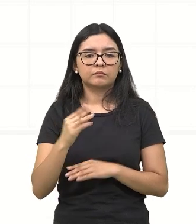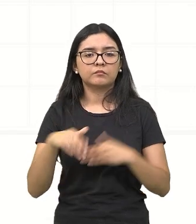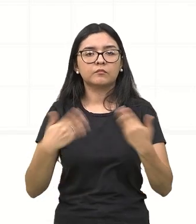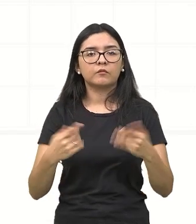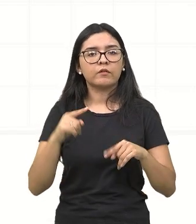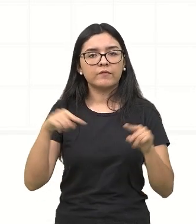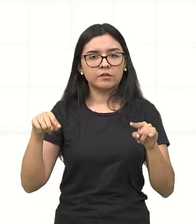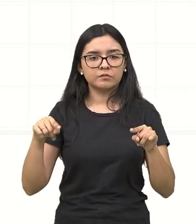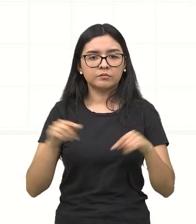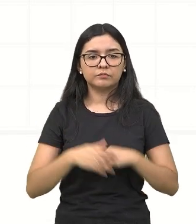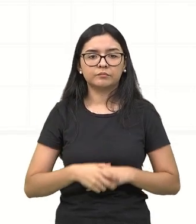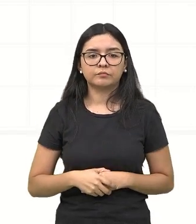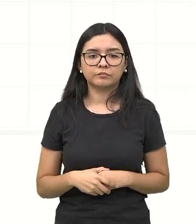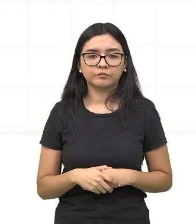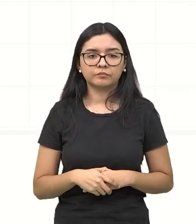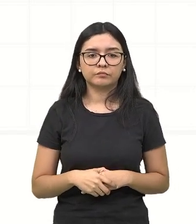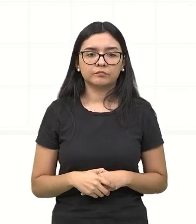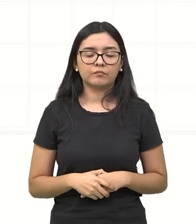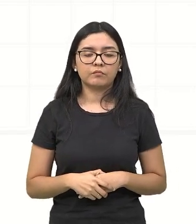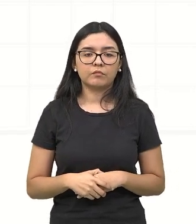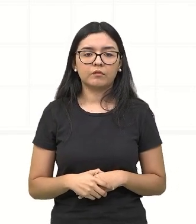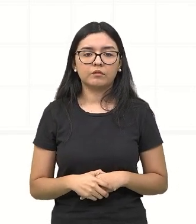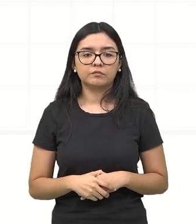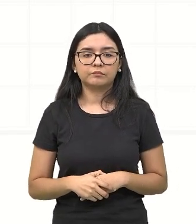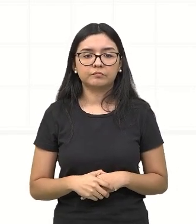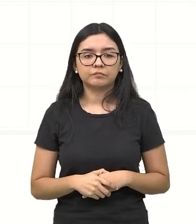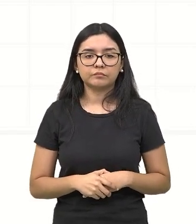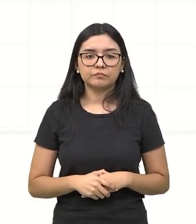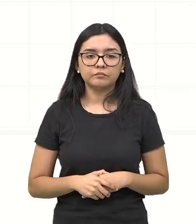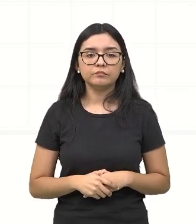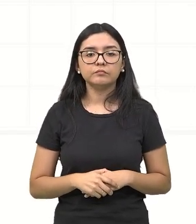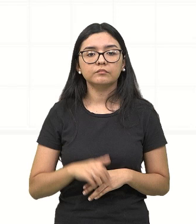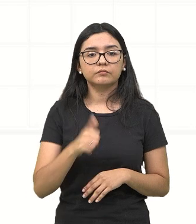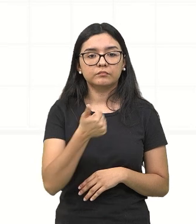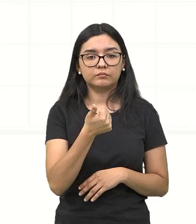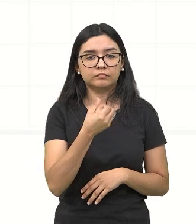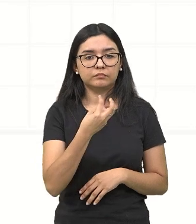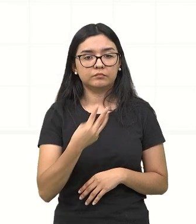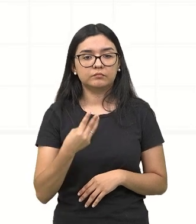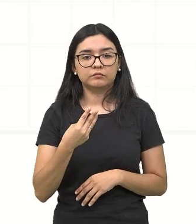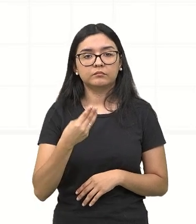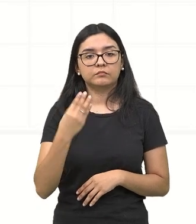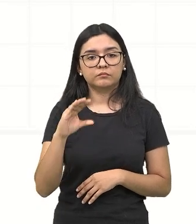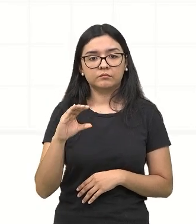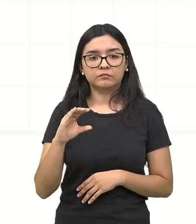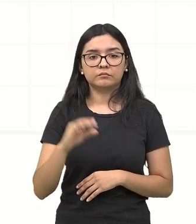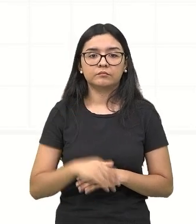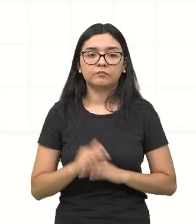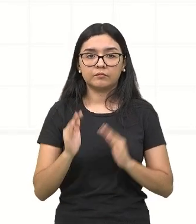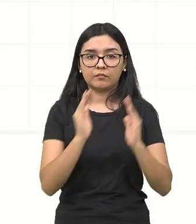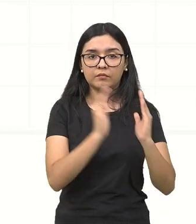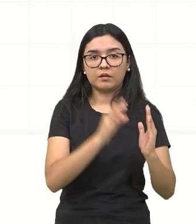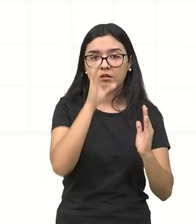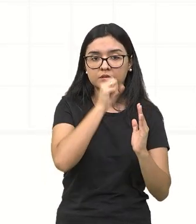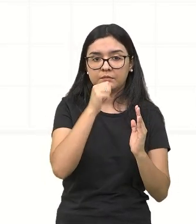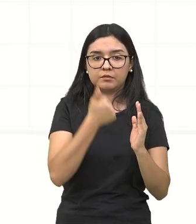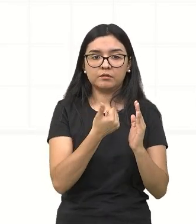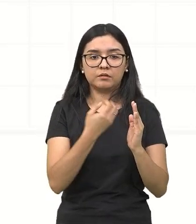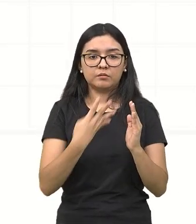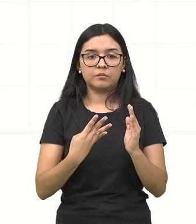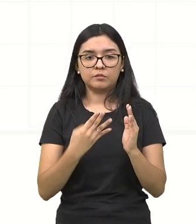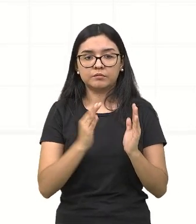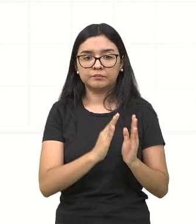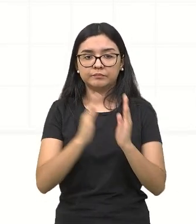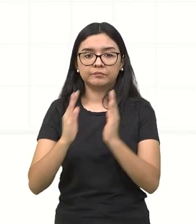aqui, Bem aqui, a variação foi de 13 graus Celsius. Aqui foi 14 graus Celsius. Aqui,